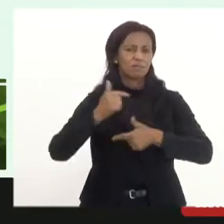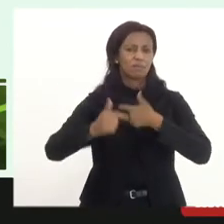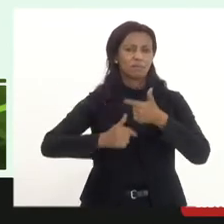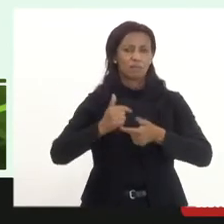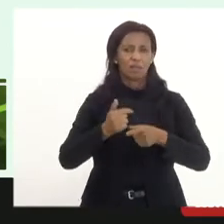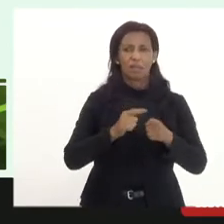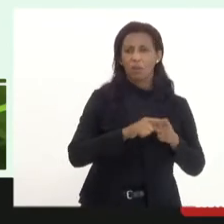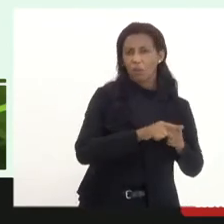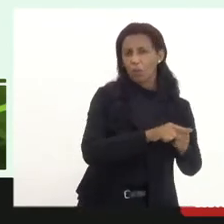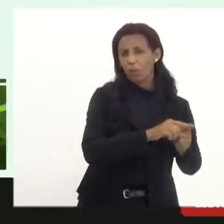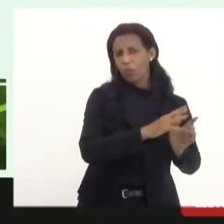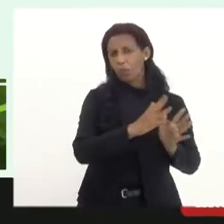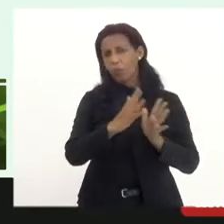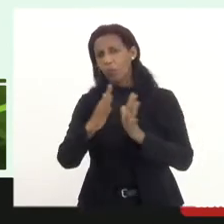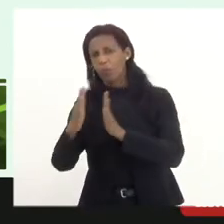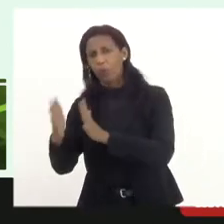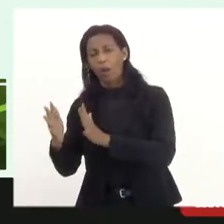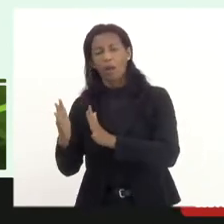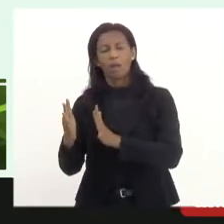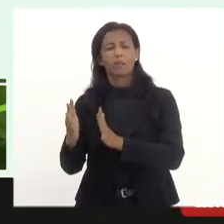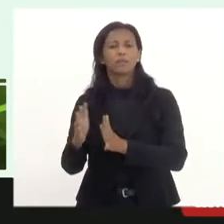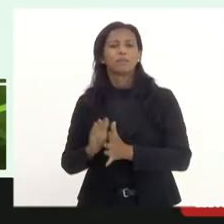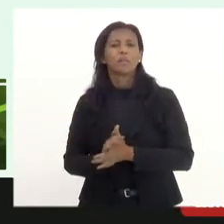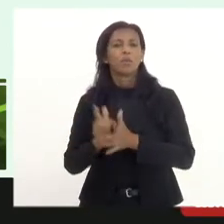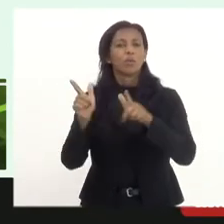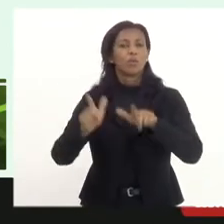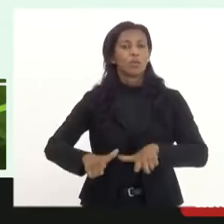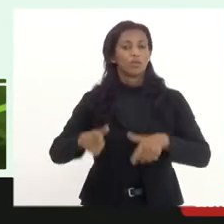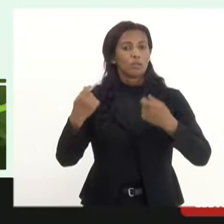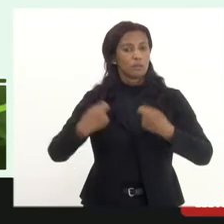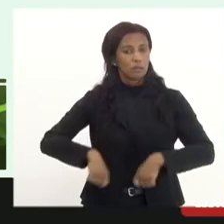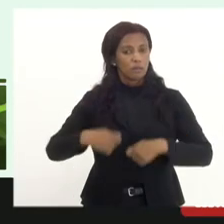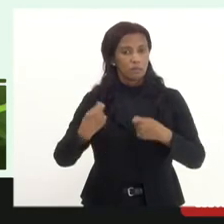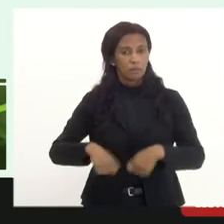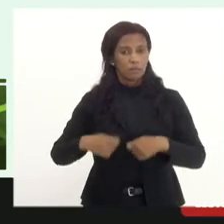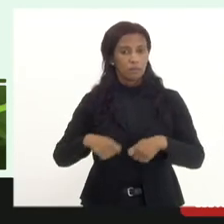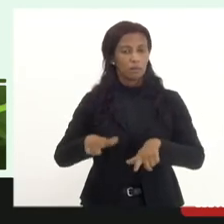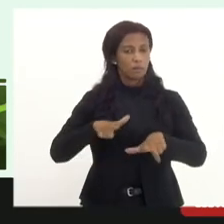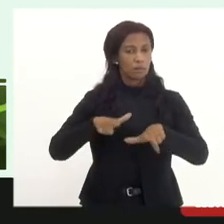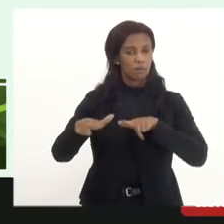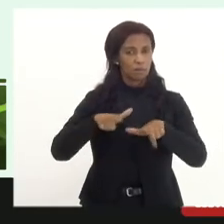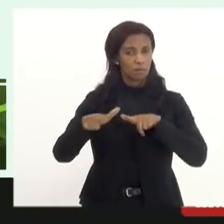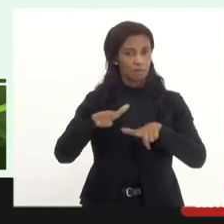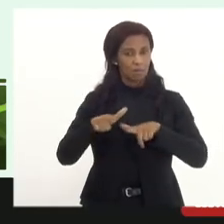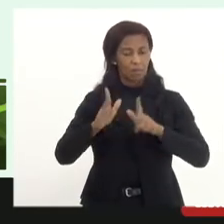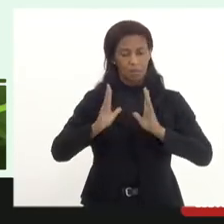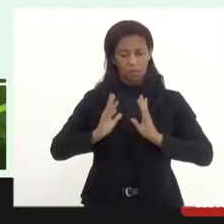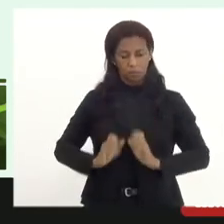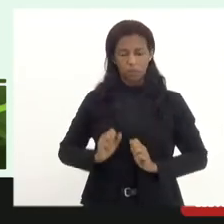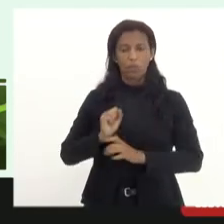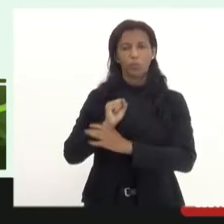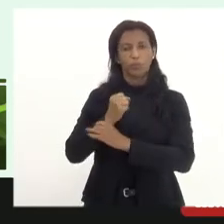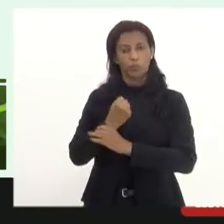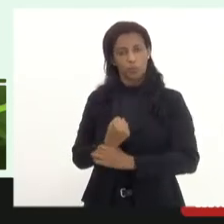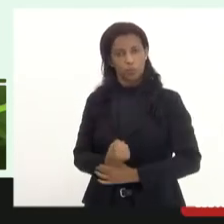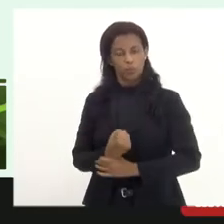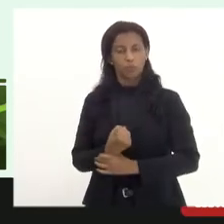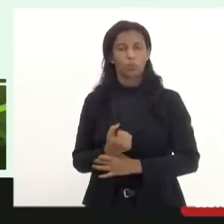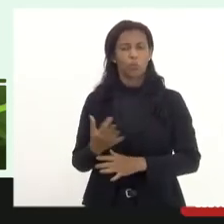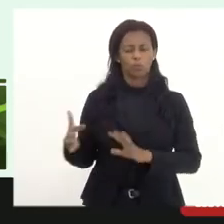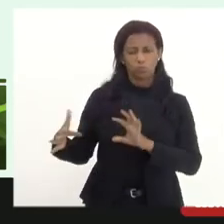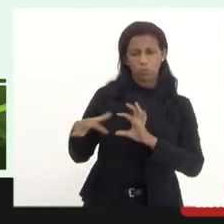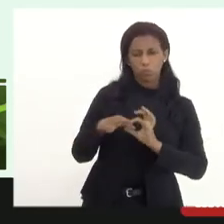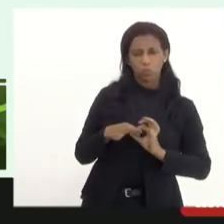longo do período onde vamos precisar trabalhar com a integridade, com a segurança, com